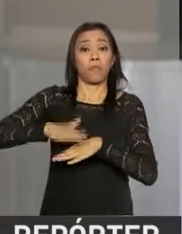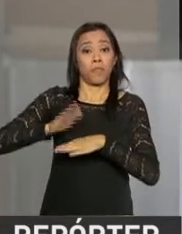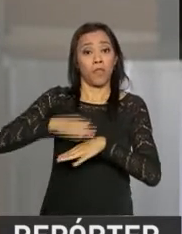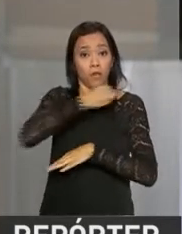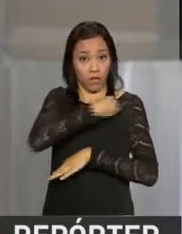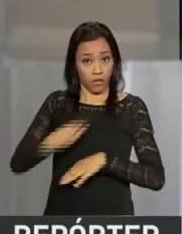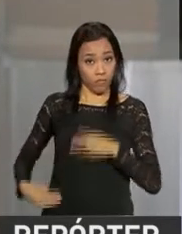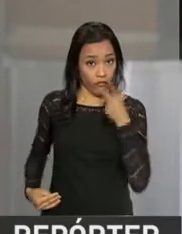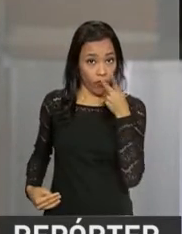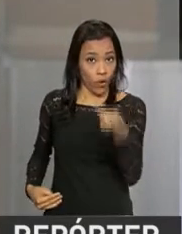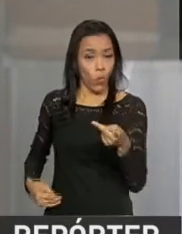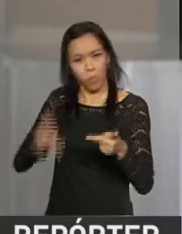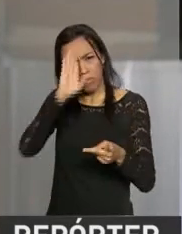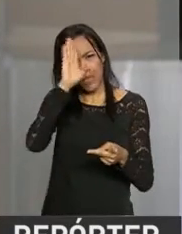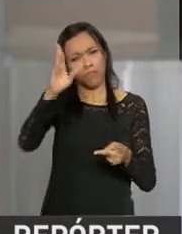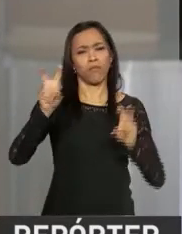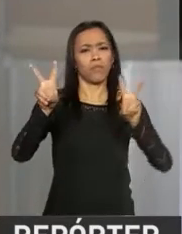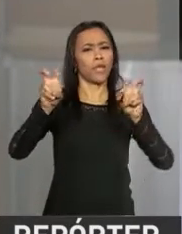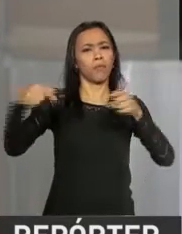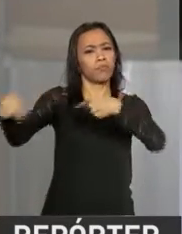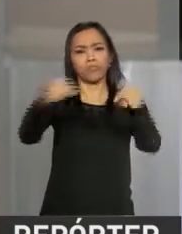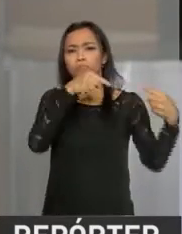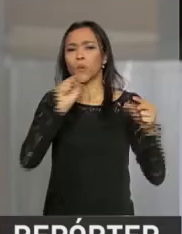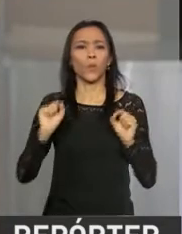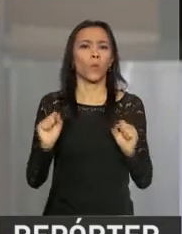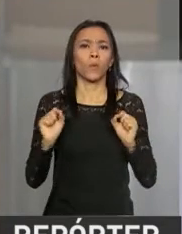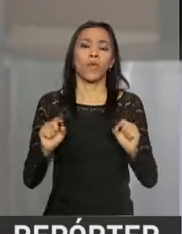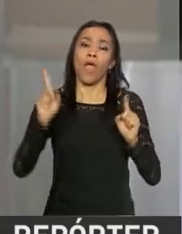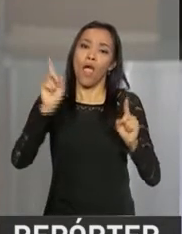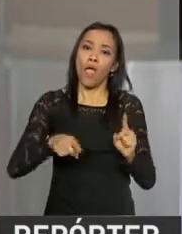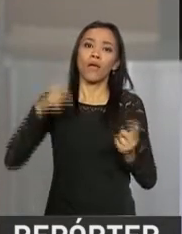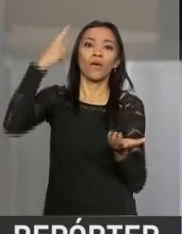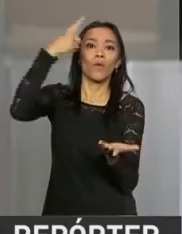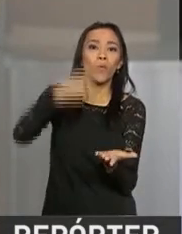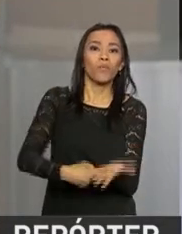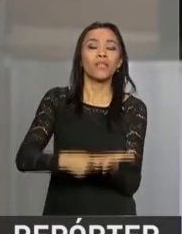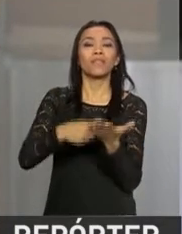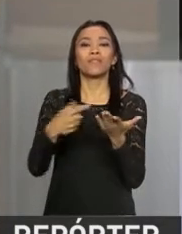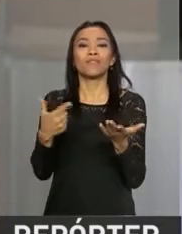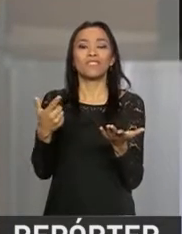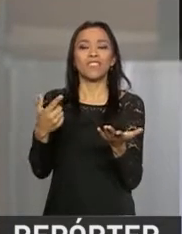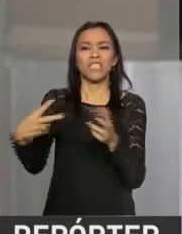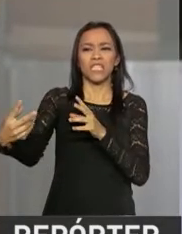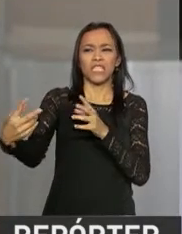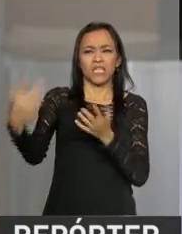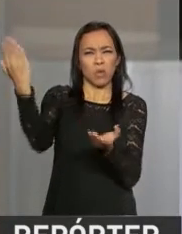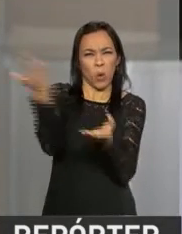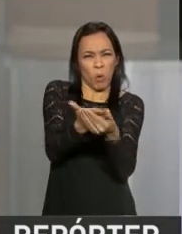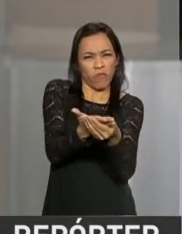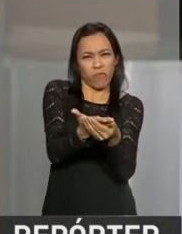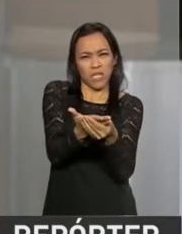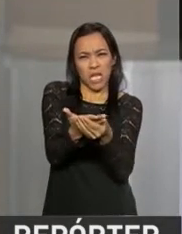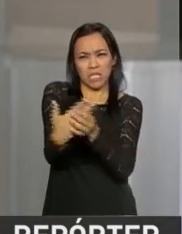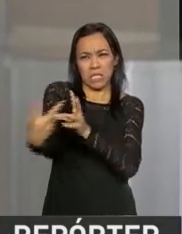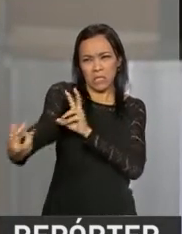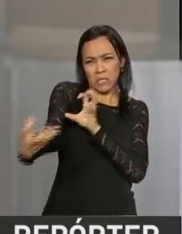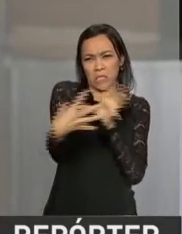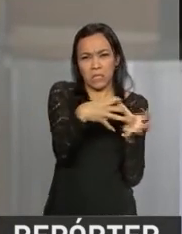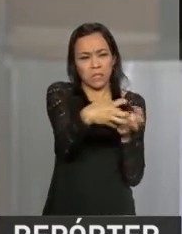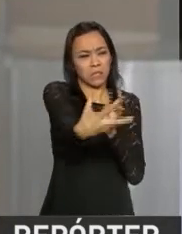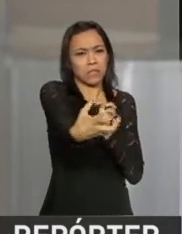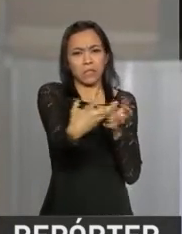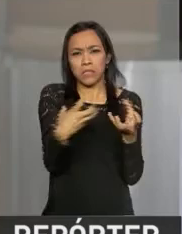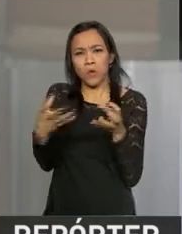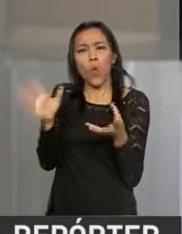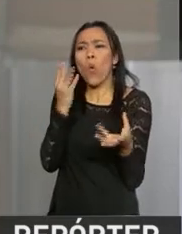principais pontos em discussão nessa reunião de hoje foi a questão dos acordos de leniência a necessidade de se identificar as principais